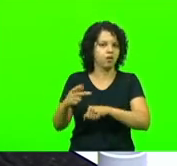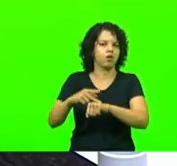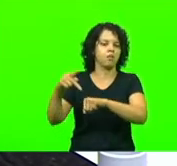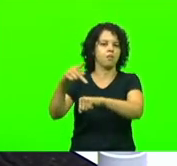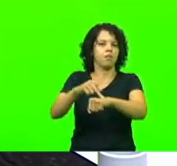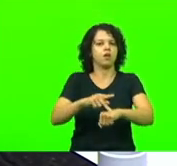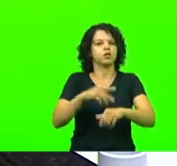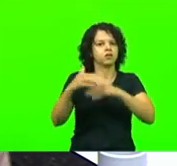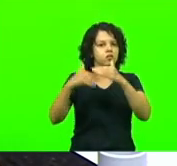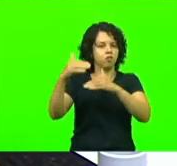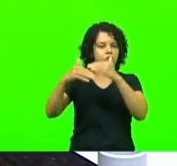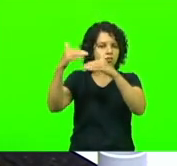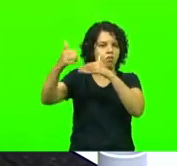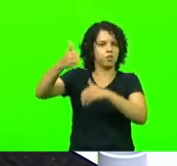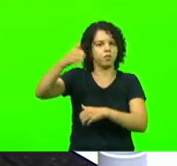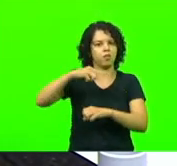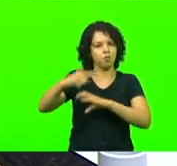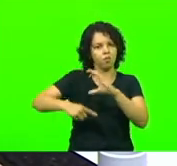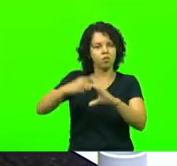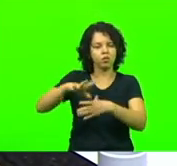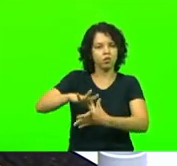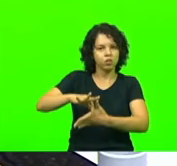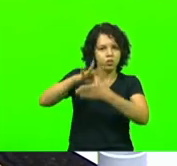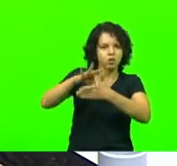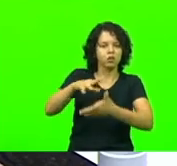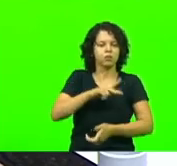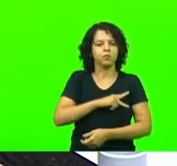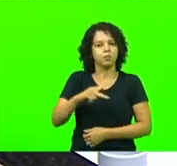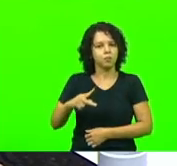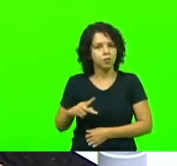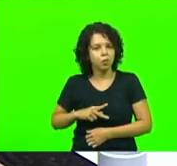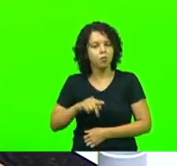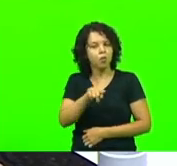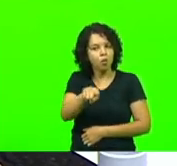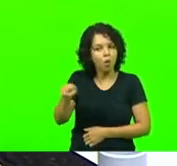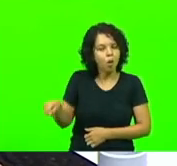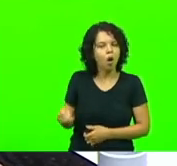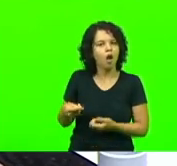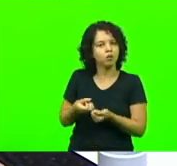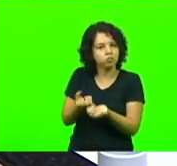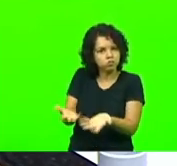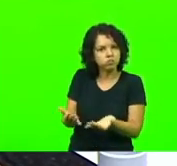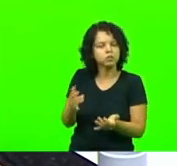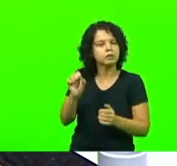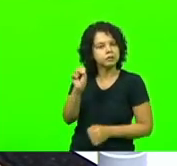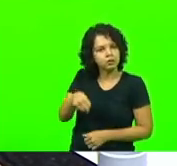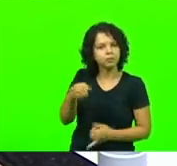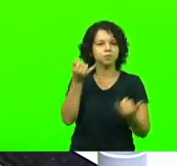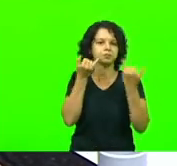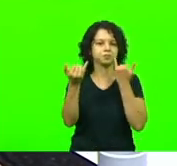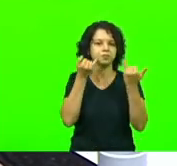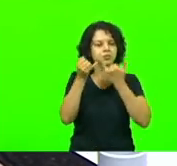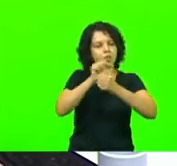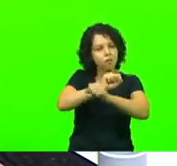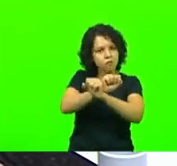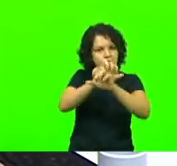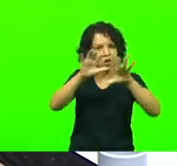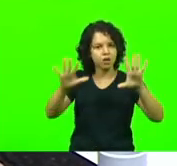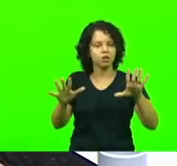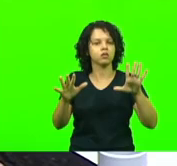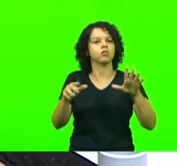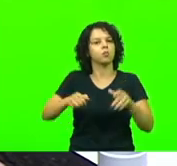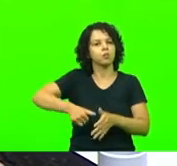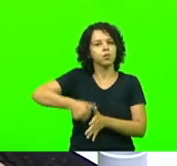desenvolvido em primeiro mundo. Os líderes públicos, eles oferecem, sim, informações, prestam transparência. O